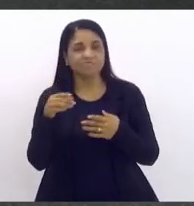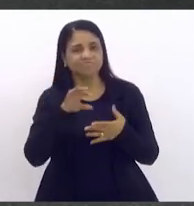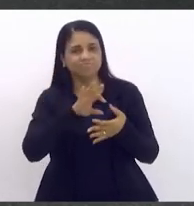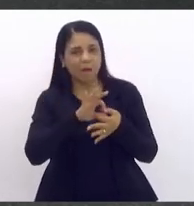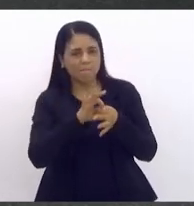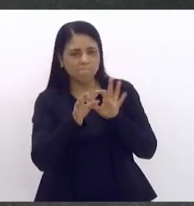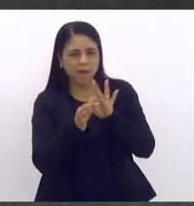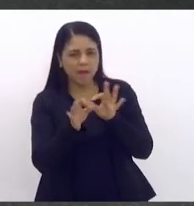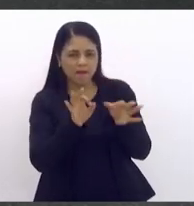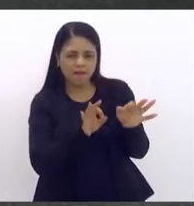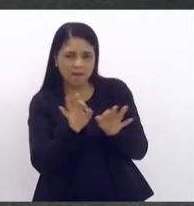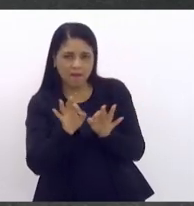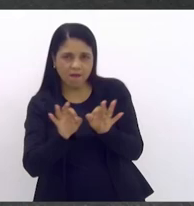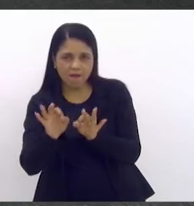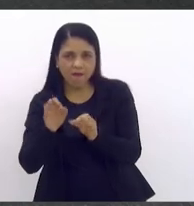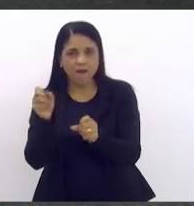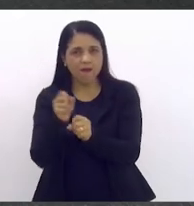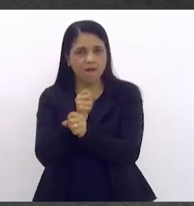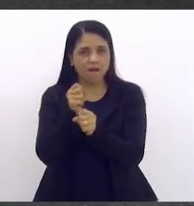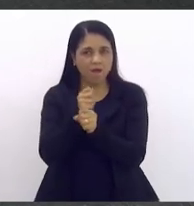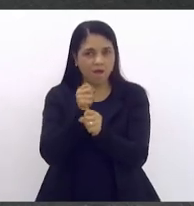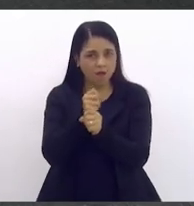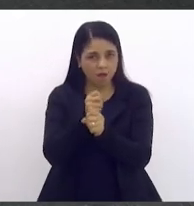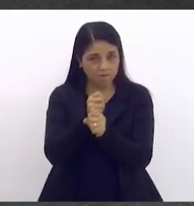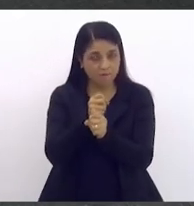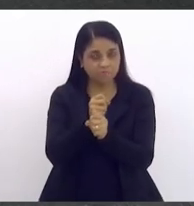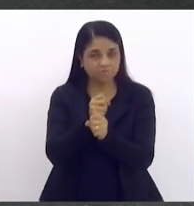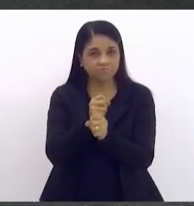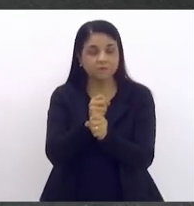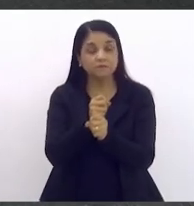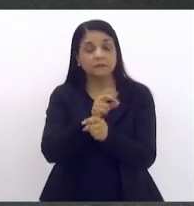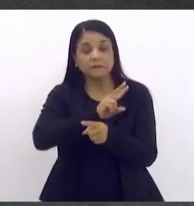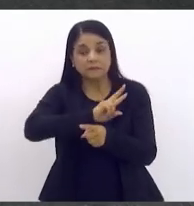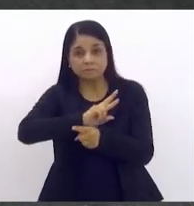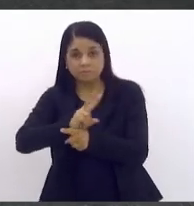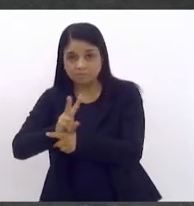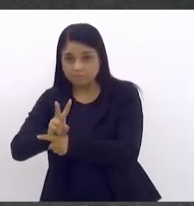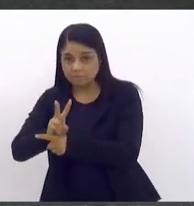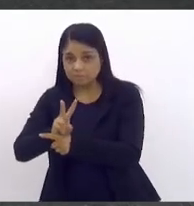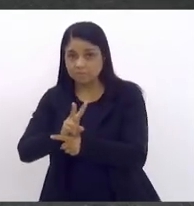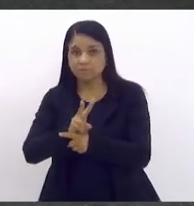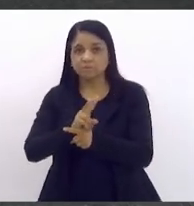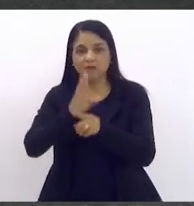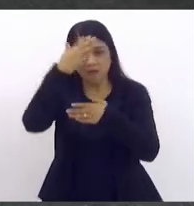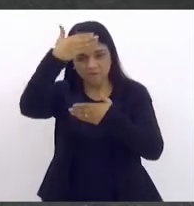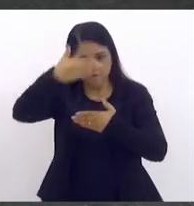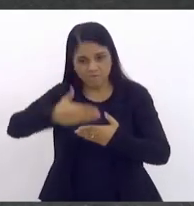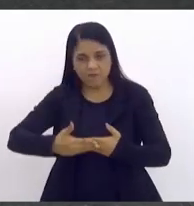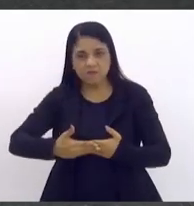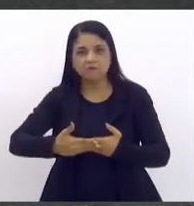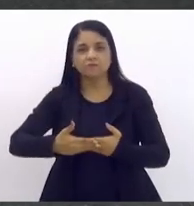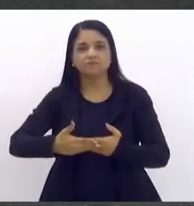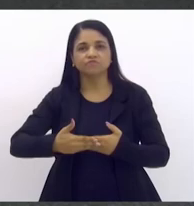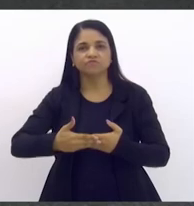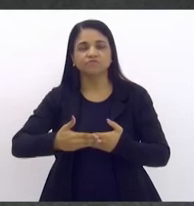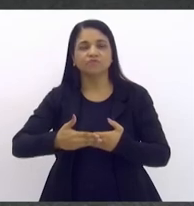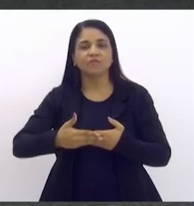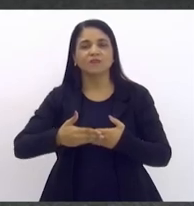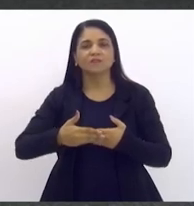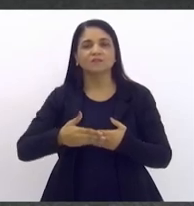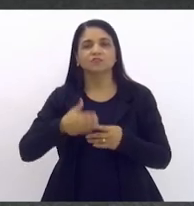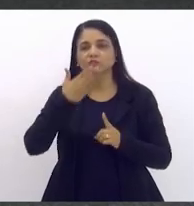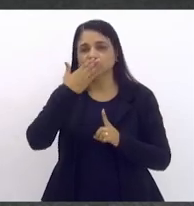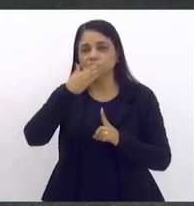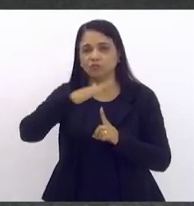para que a obra acontecesse, mas que fosse preservada, não é? Essa fachada em estilo Art Nouveau,